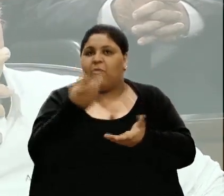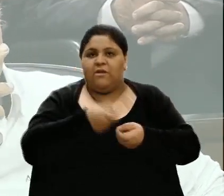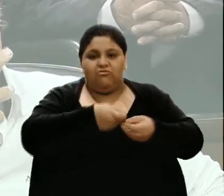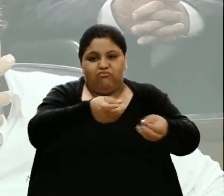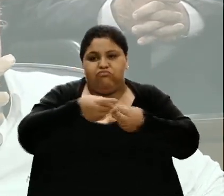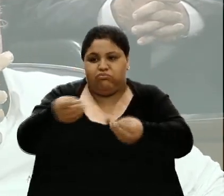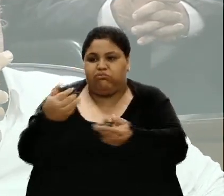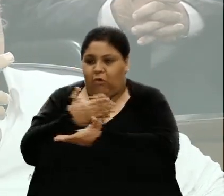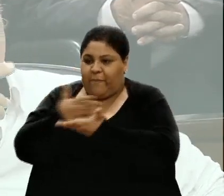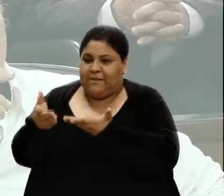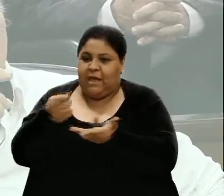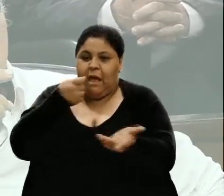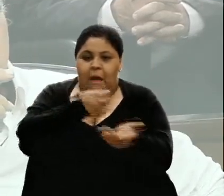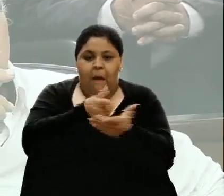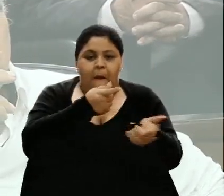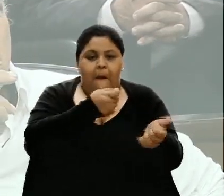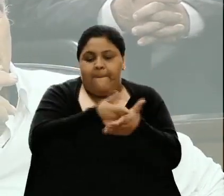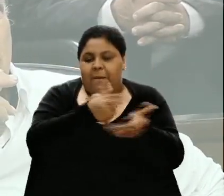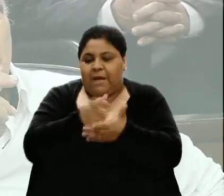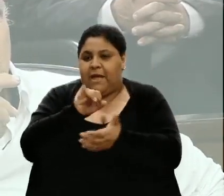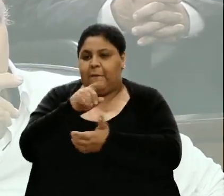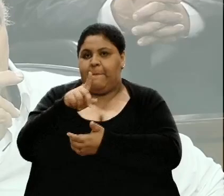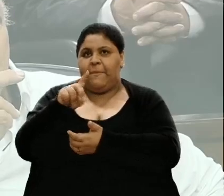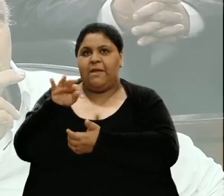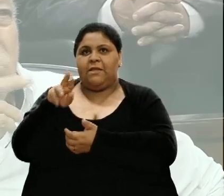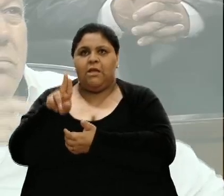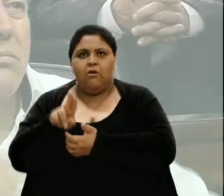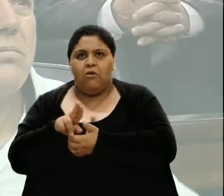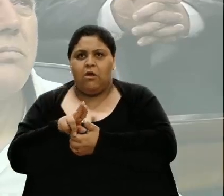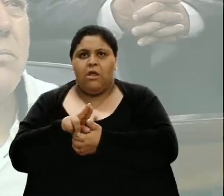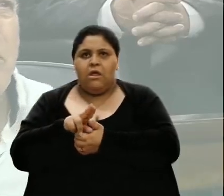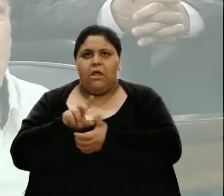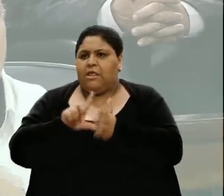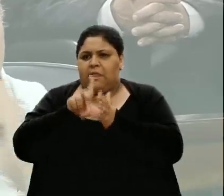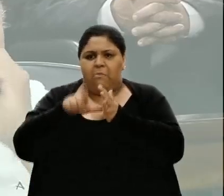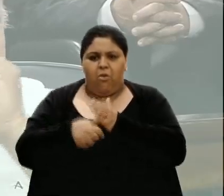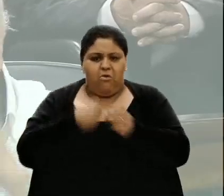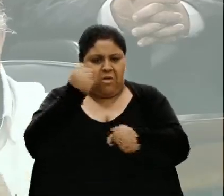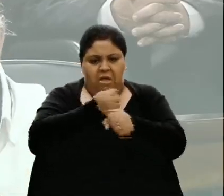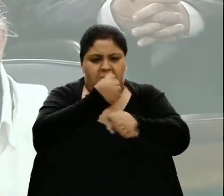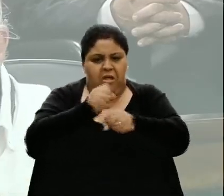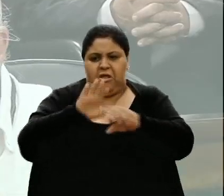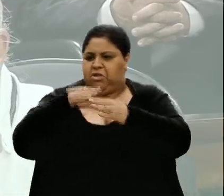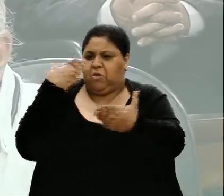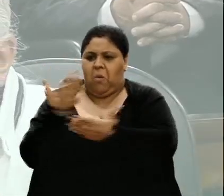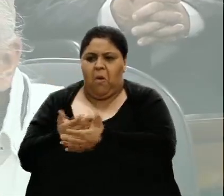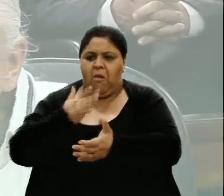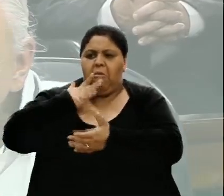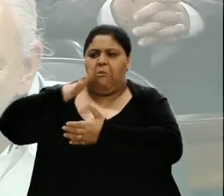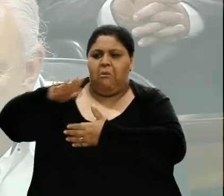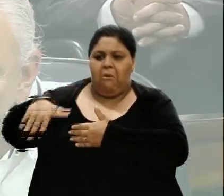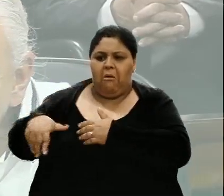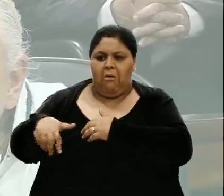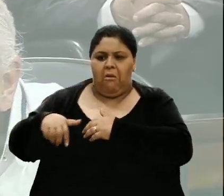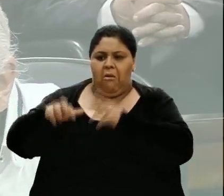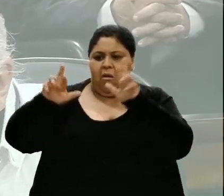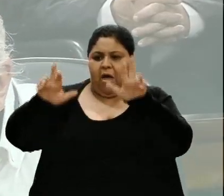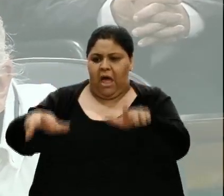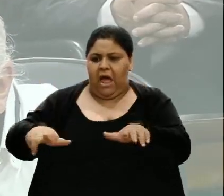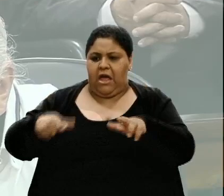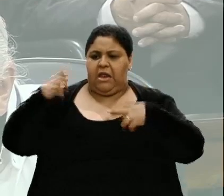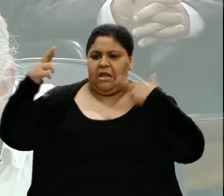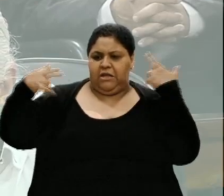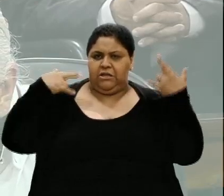pagar IPTU e depois não construírem uma escola para aquelas crianças. Não construírem creche, não construírem área de lazer e só dizer,